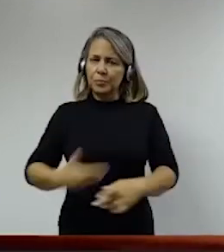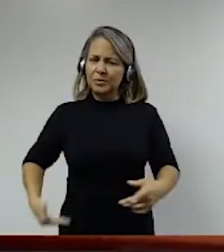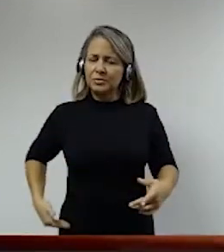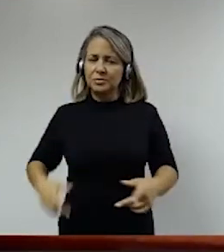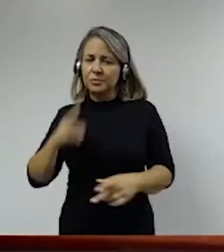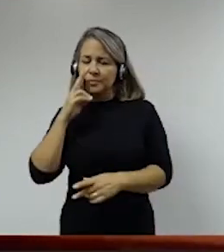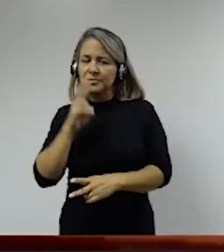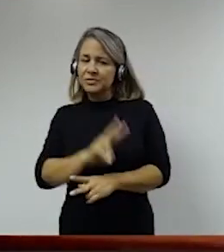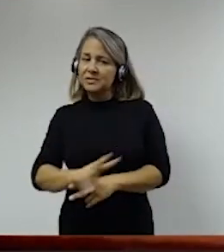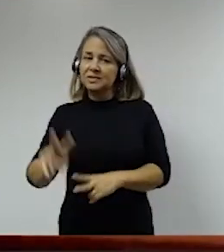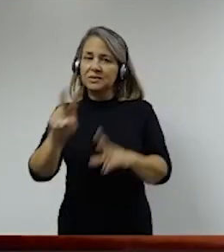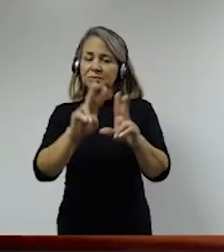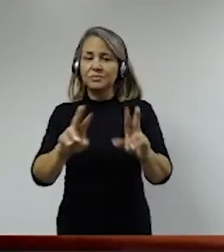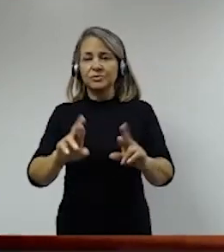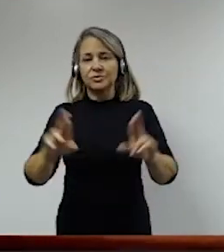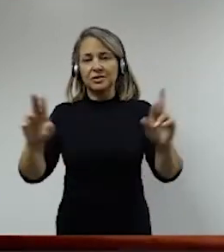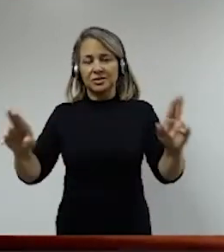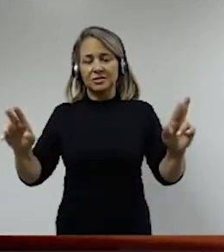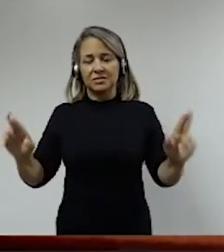de forma paliativa. Então,